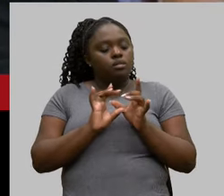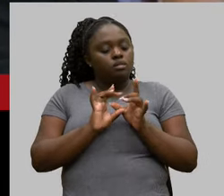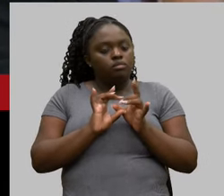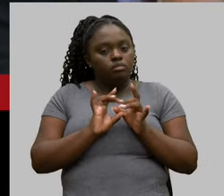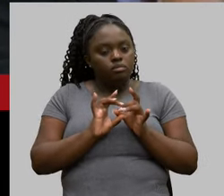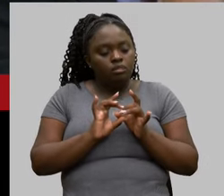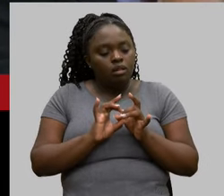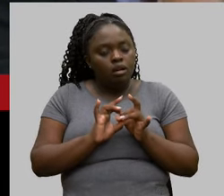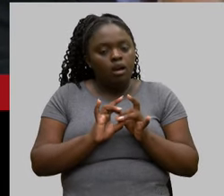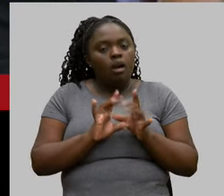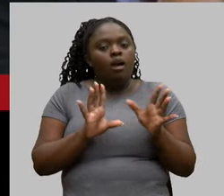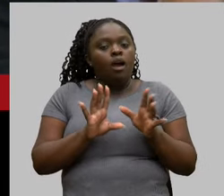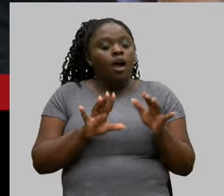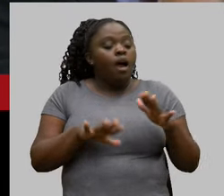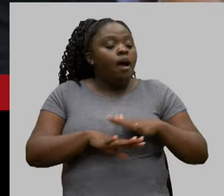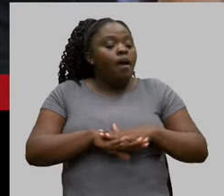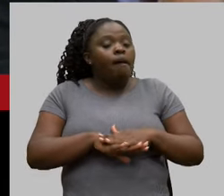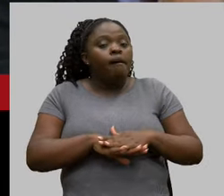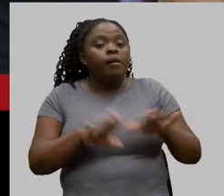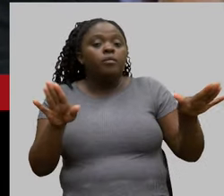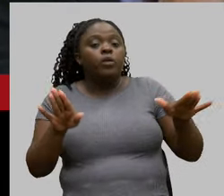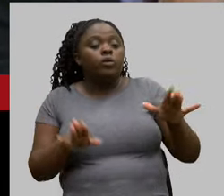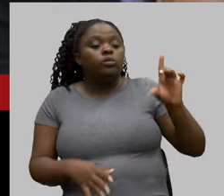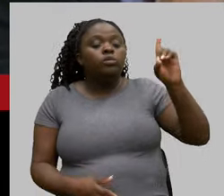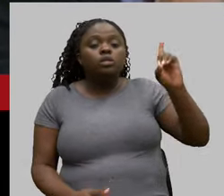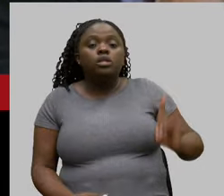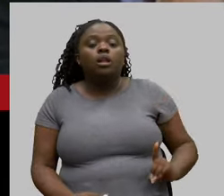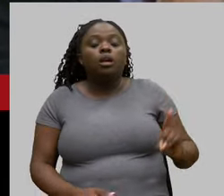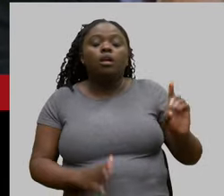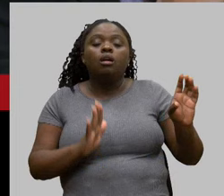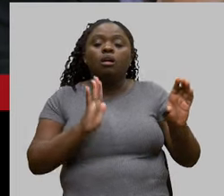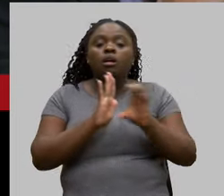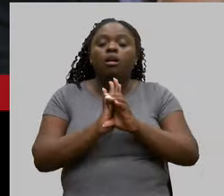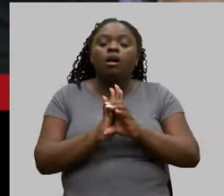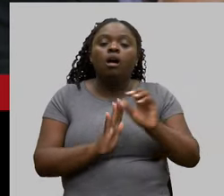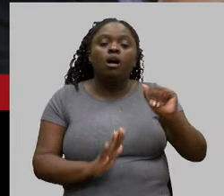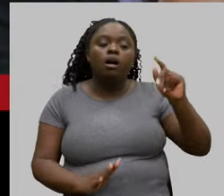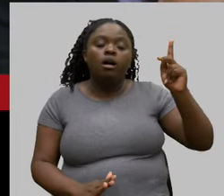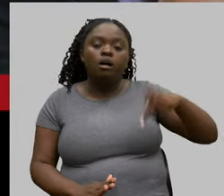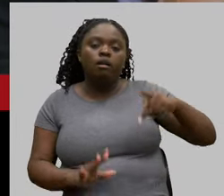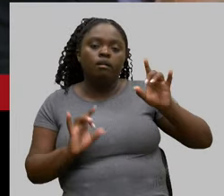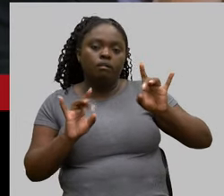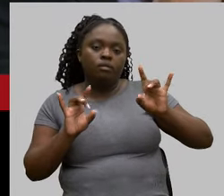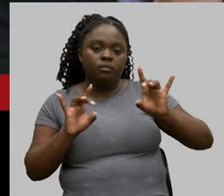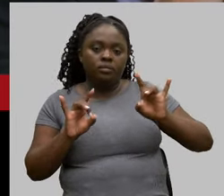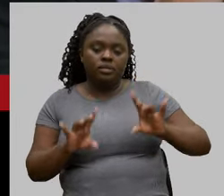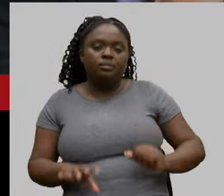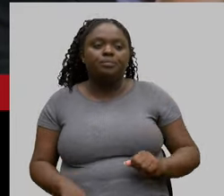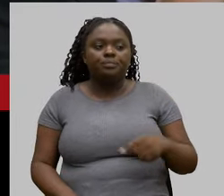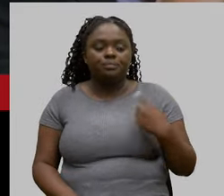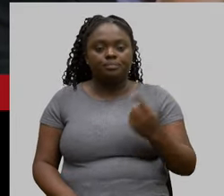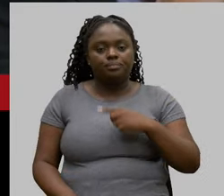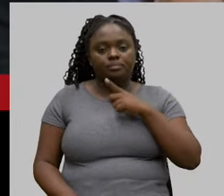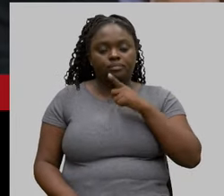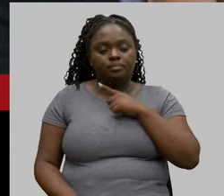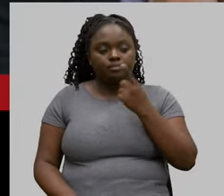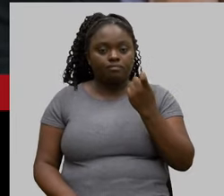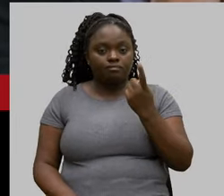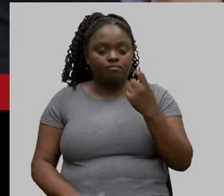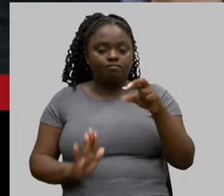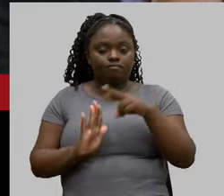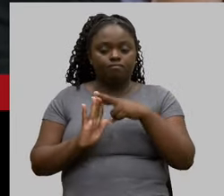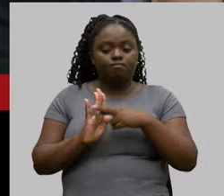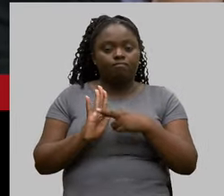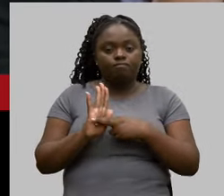Ele simplesmente acabou com o direito constitucional de uma aposentadoria especial né Nós temos uma única regra que é a